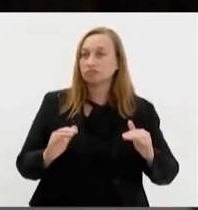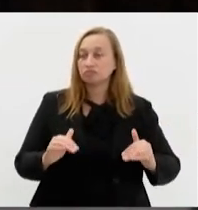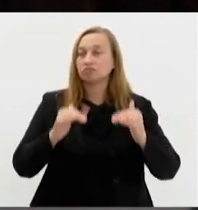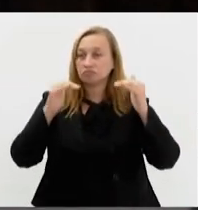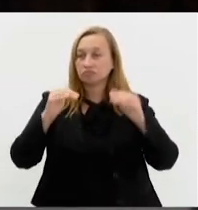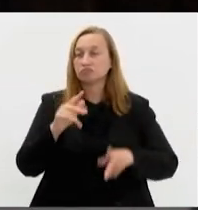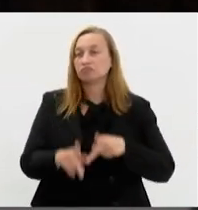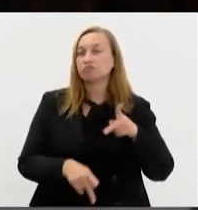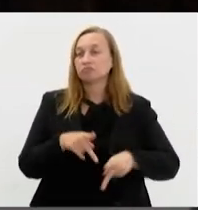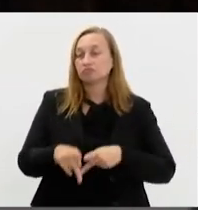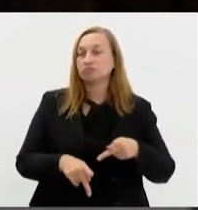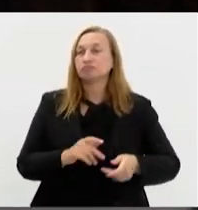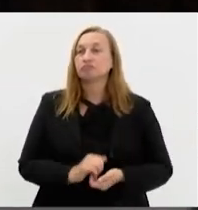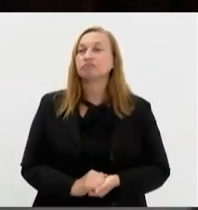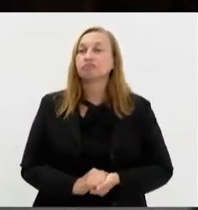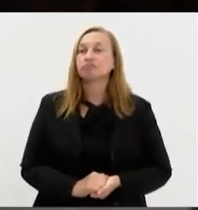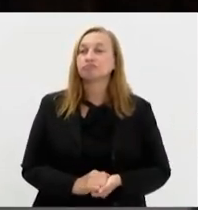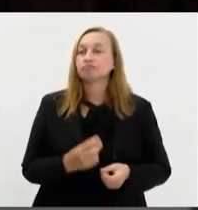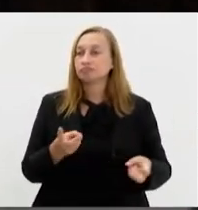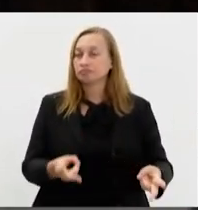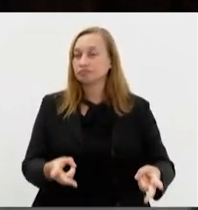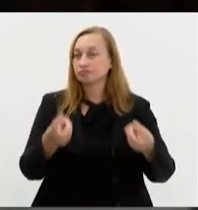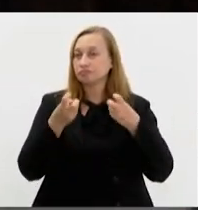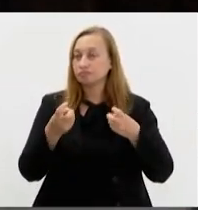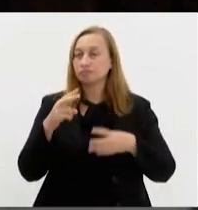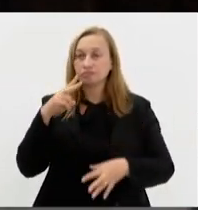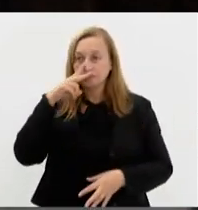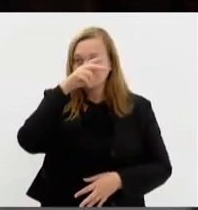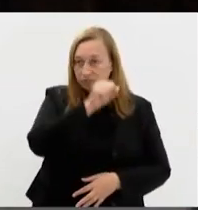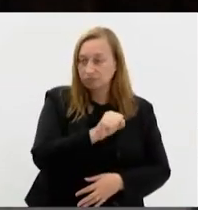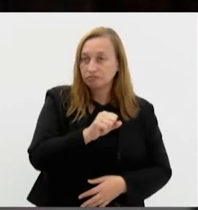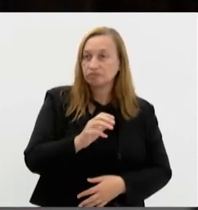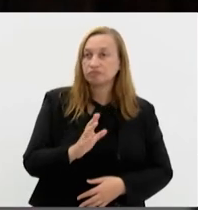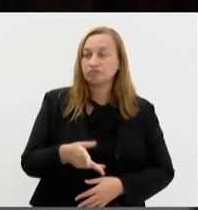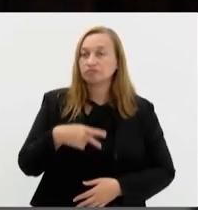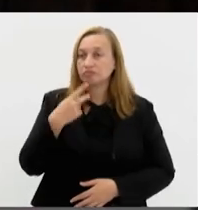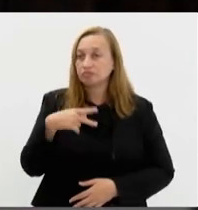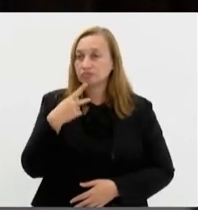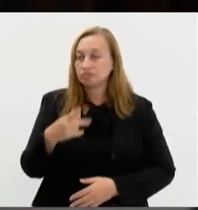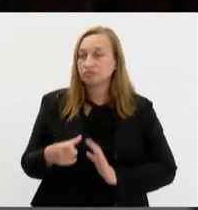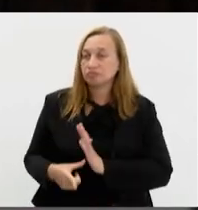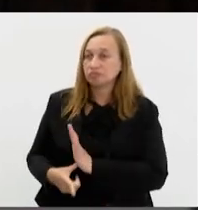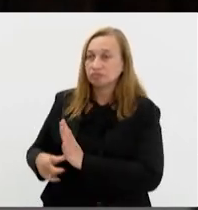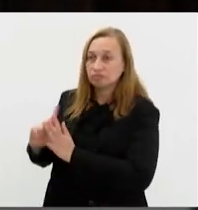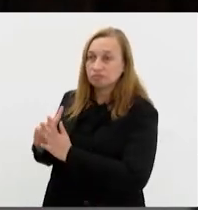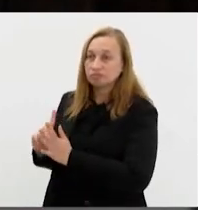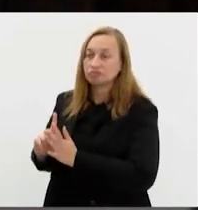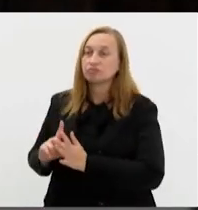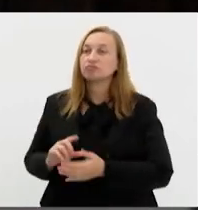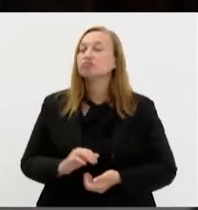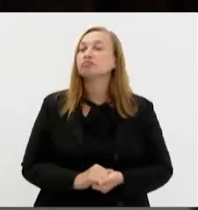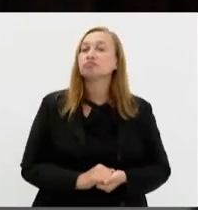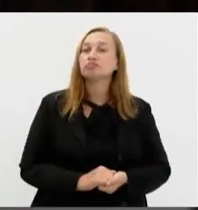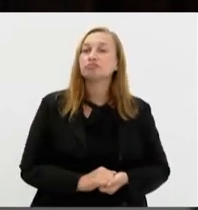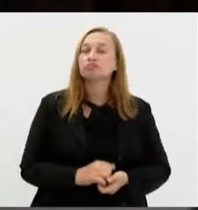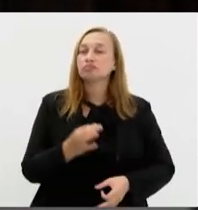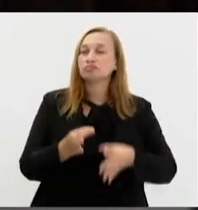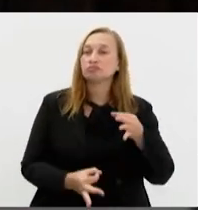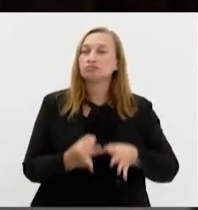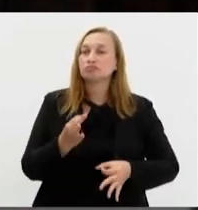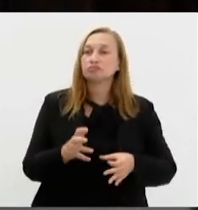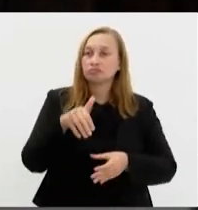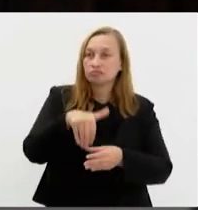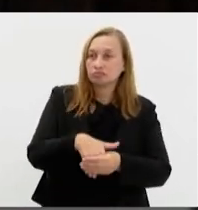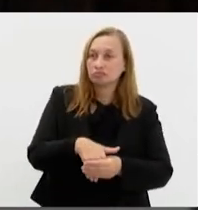Popular isso foi percebido muito fortemente como eu destaquei anteriormente nos ataques realizados em Face da Justiça Eleitoral e a